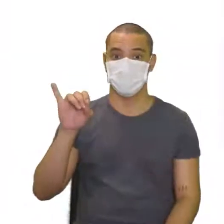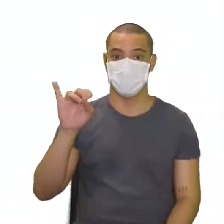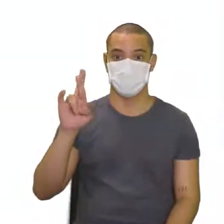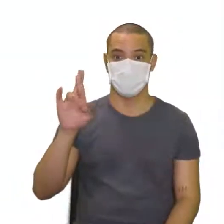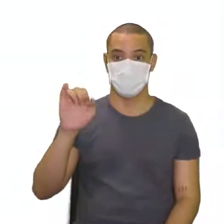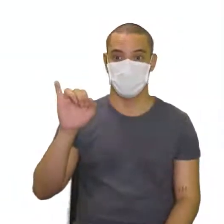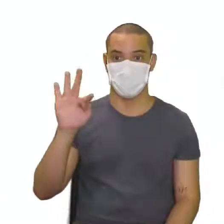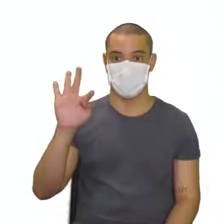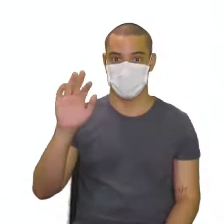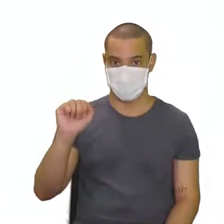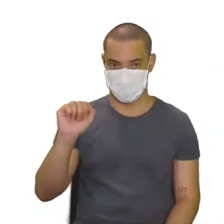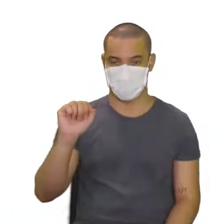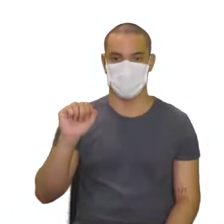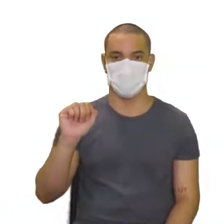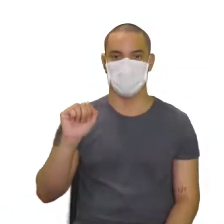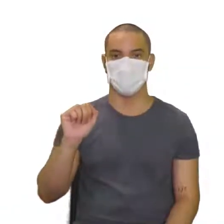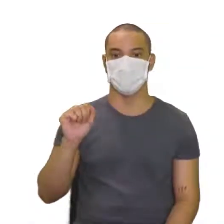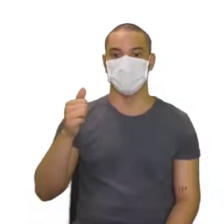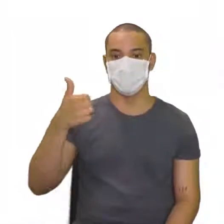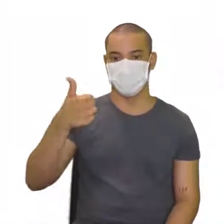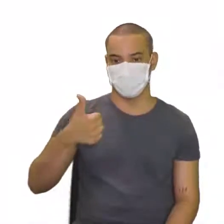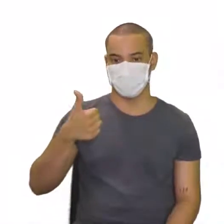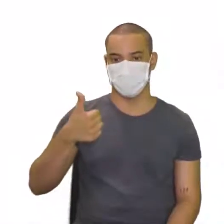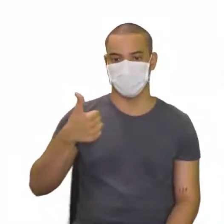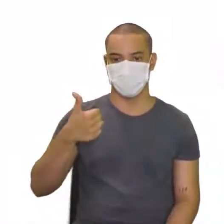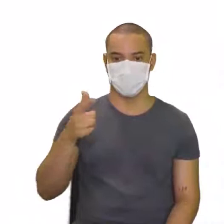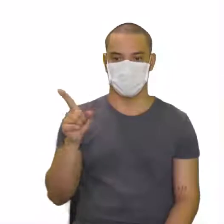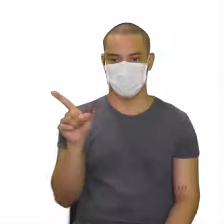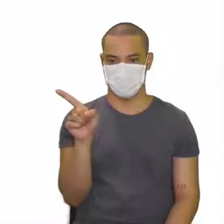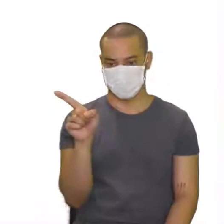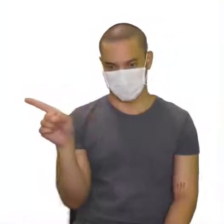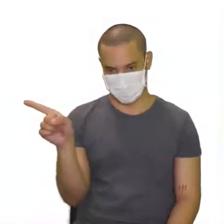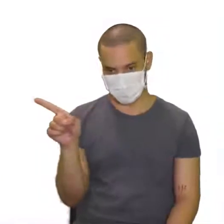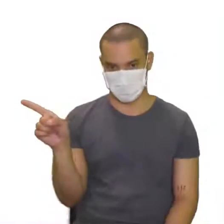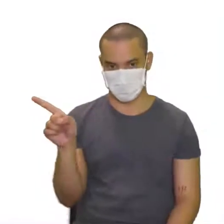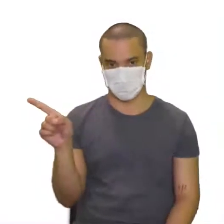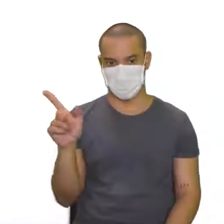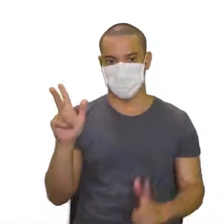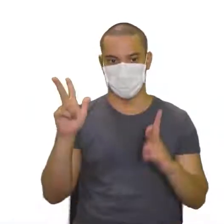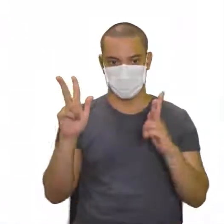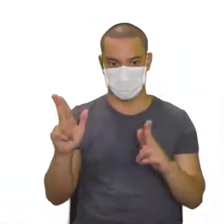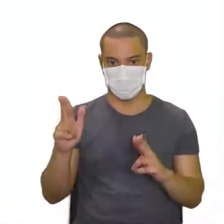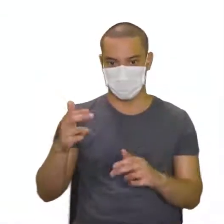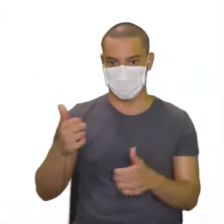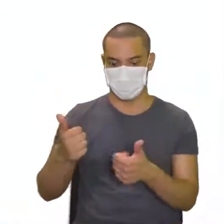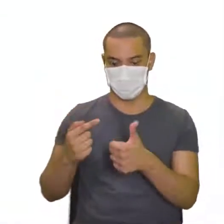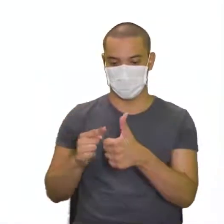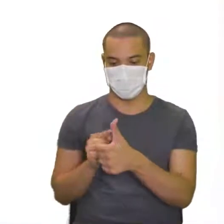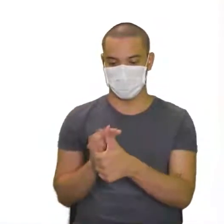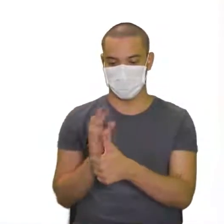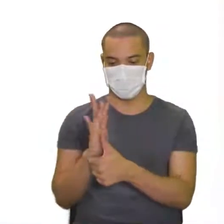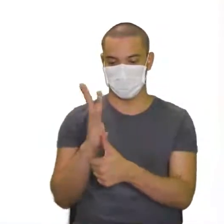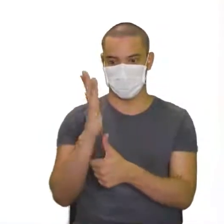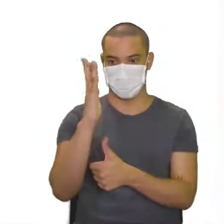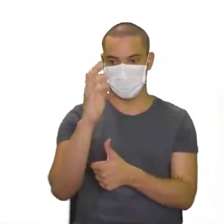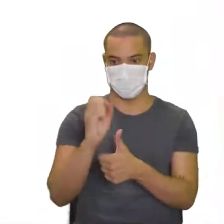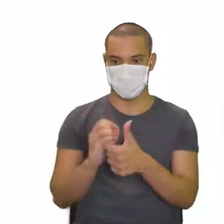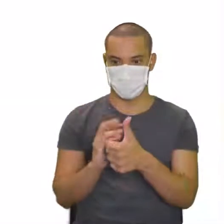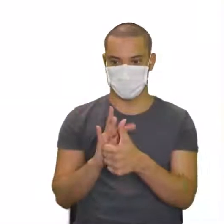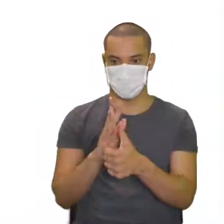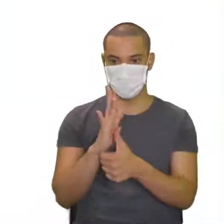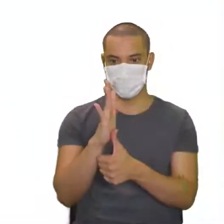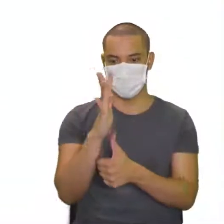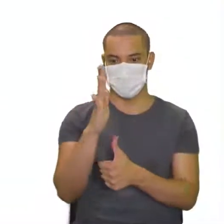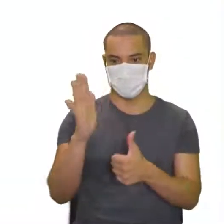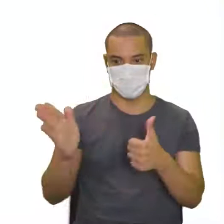Então, você vai colocar o polegar direito no mesmo sentido que a corrente. Assim, a direção que os demais